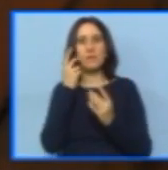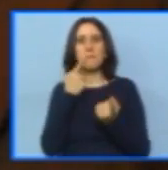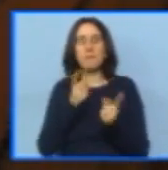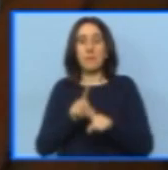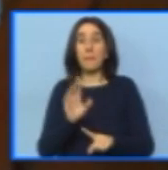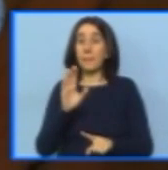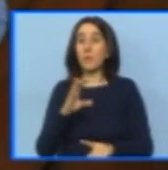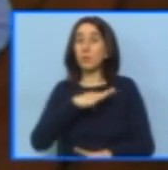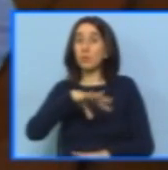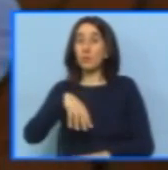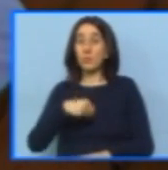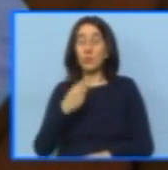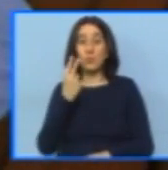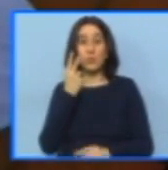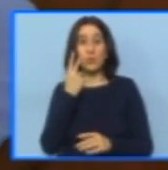ao mundo